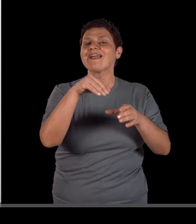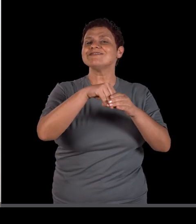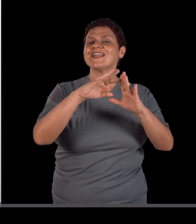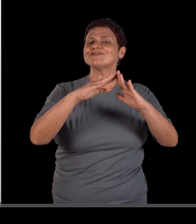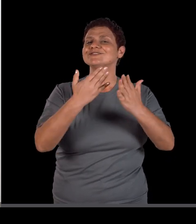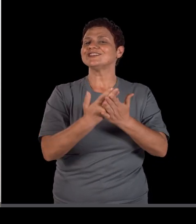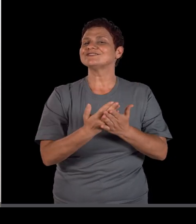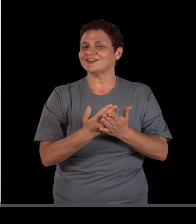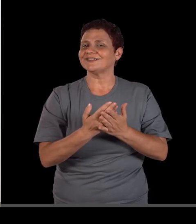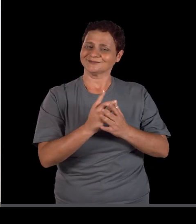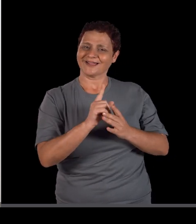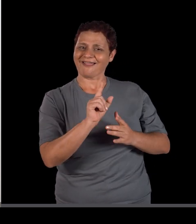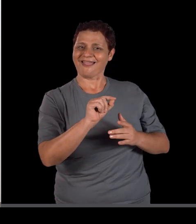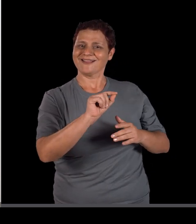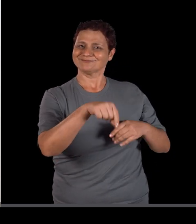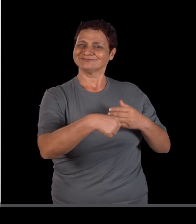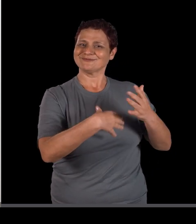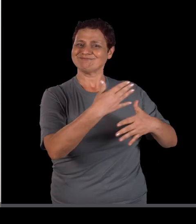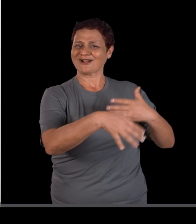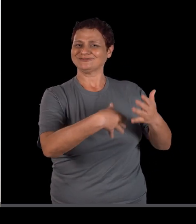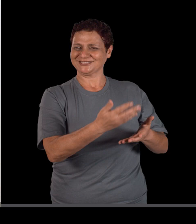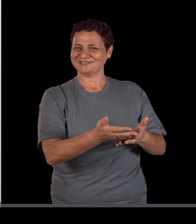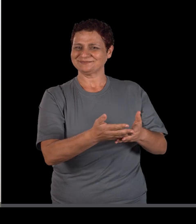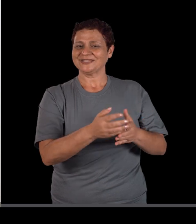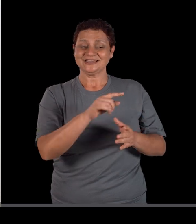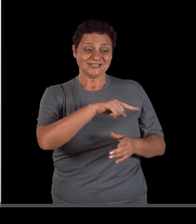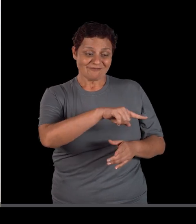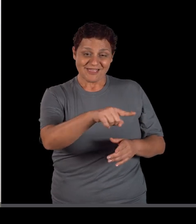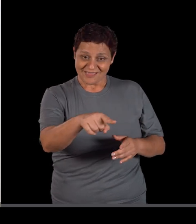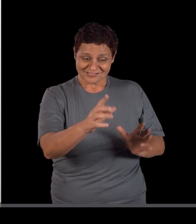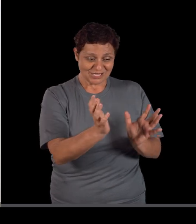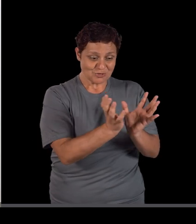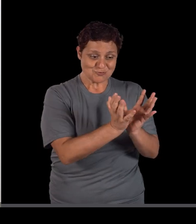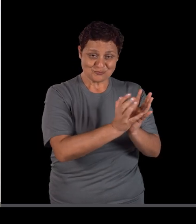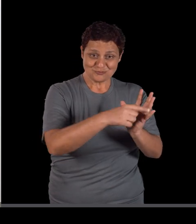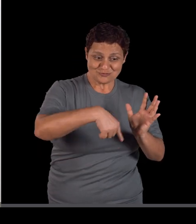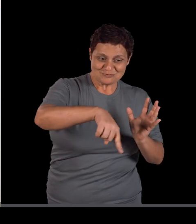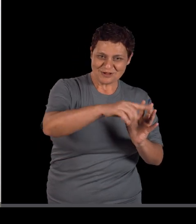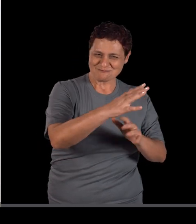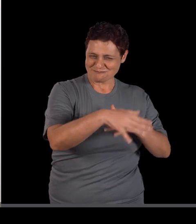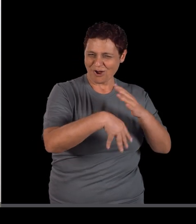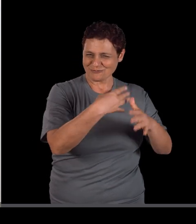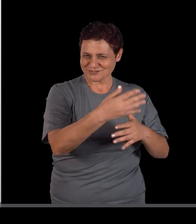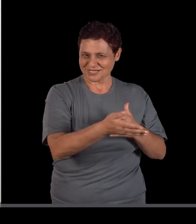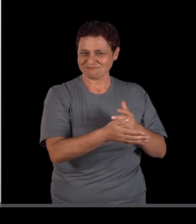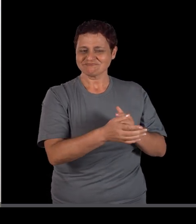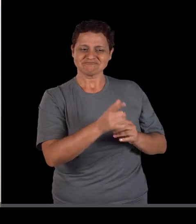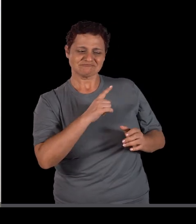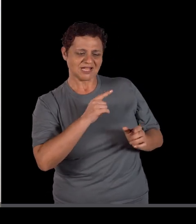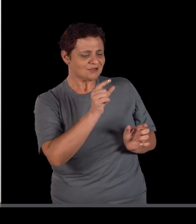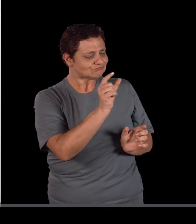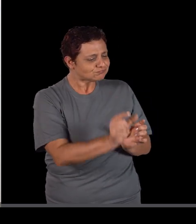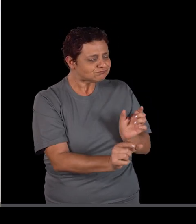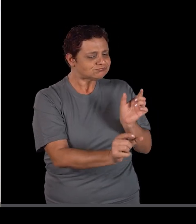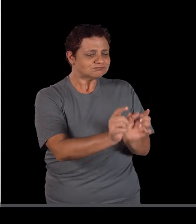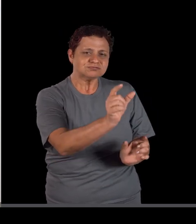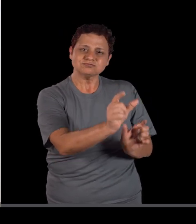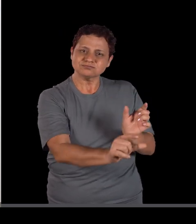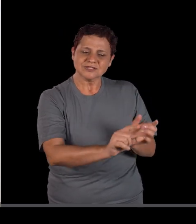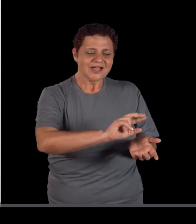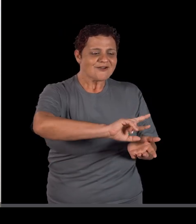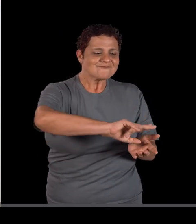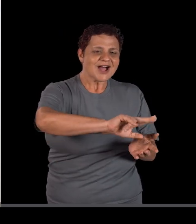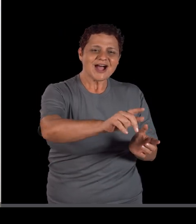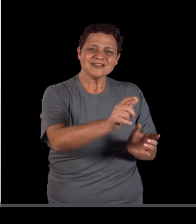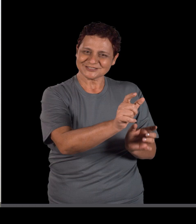na escola, que é o quê? Bagunçar, né? Então, essa turminha dos bagunceiros é composta